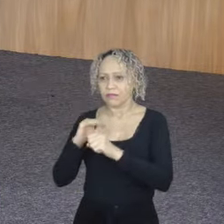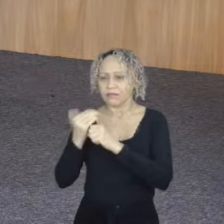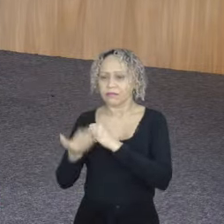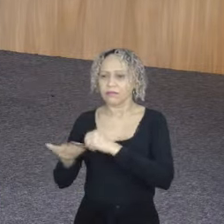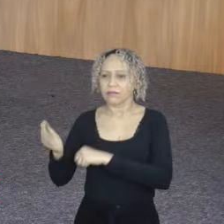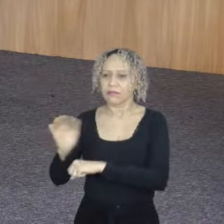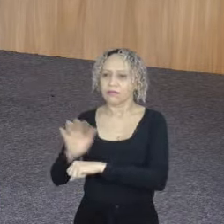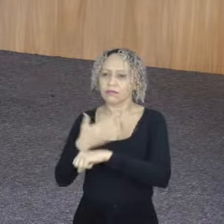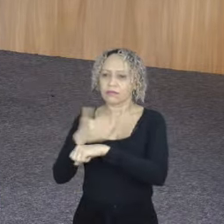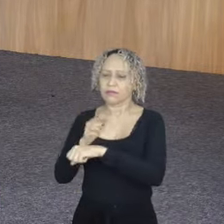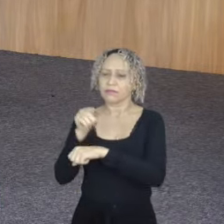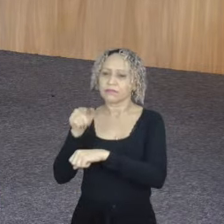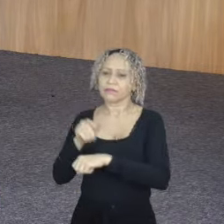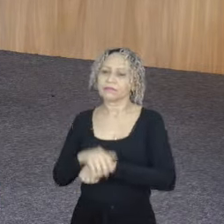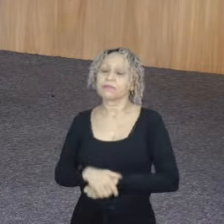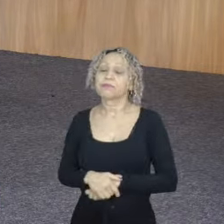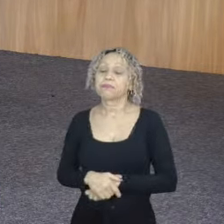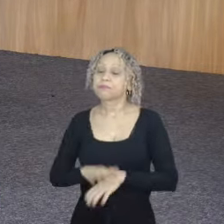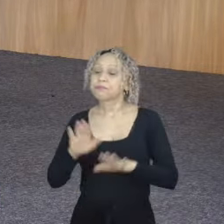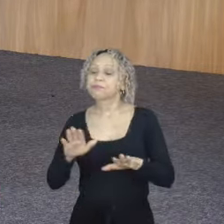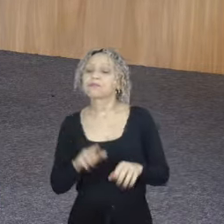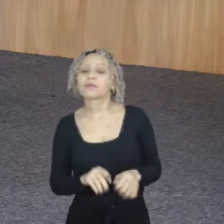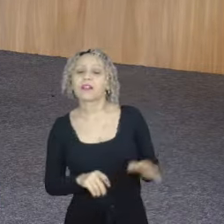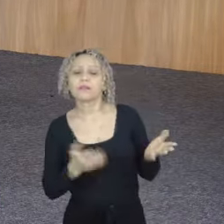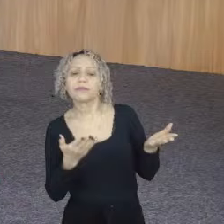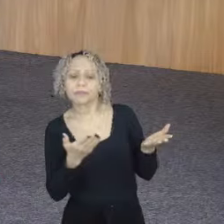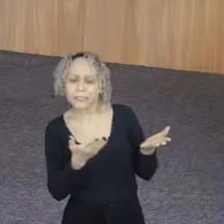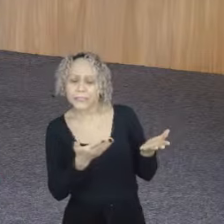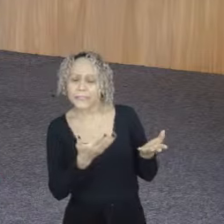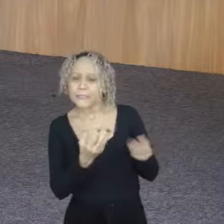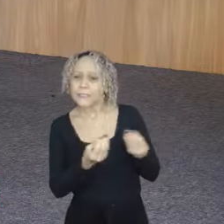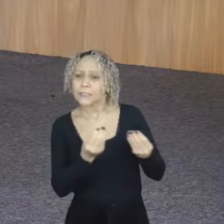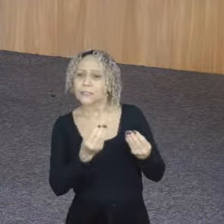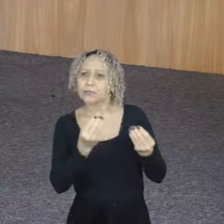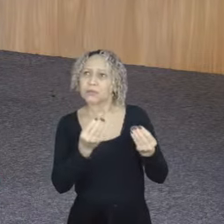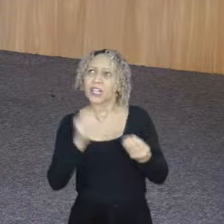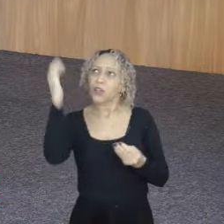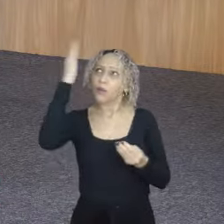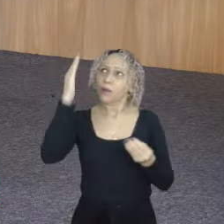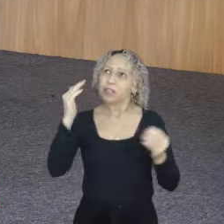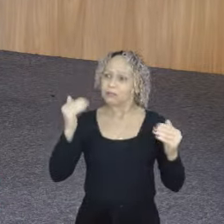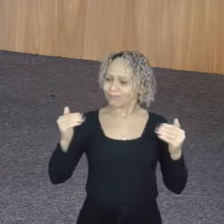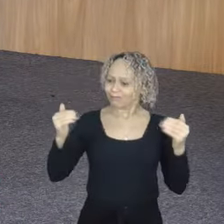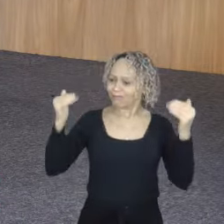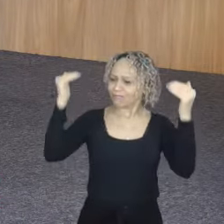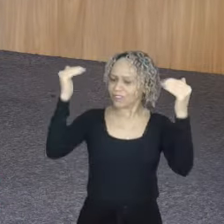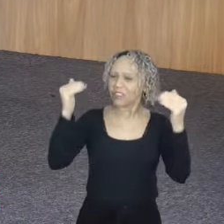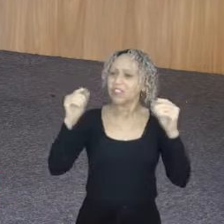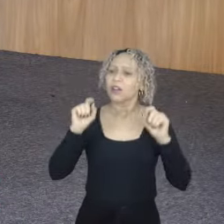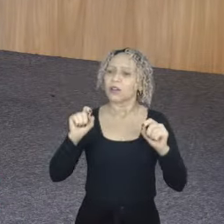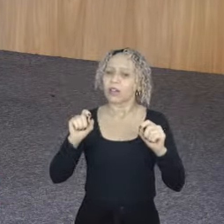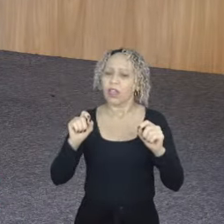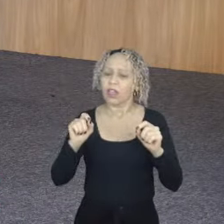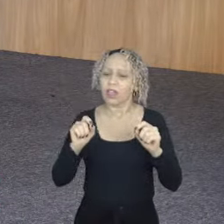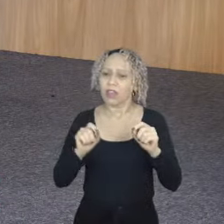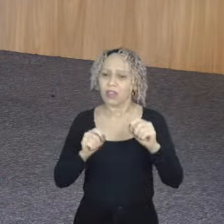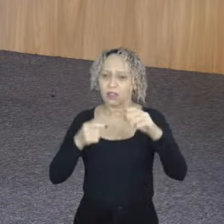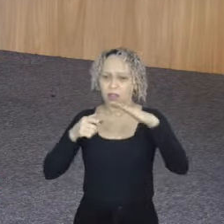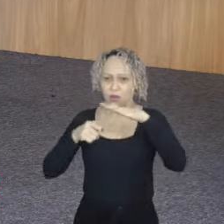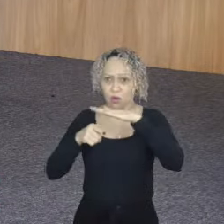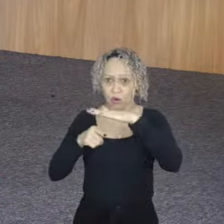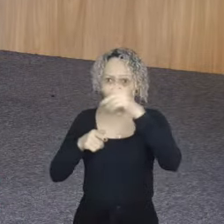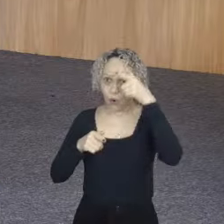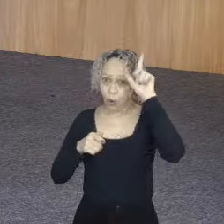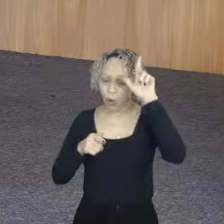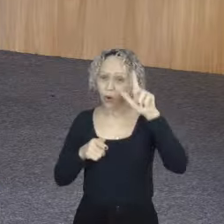super importante para a soberania nacional, né, desse encontro e da cooperação Brasil-França, foi o lançamento do submarino Toneleiro ontem